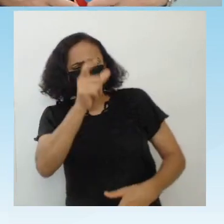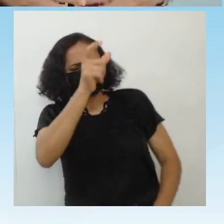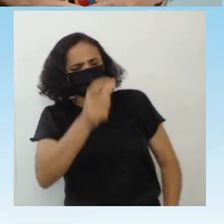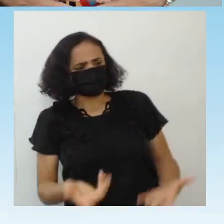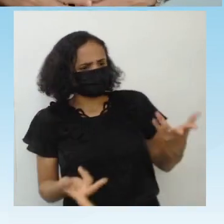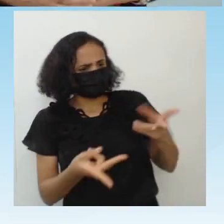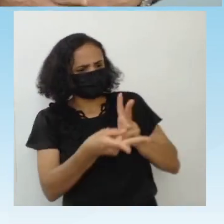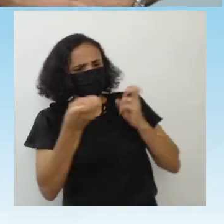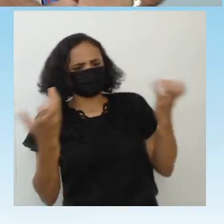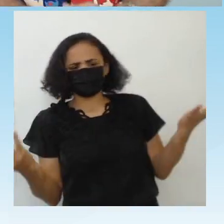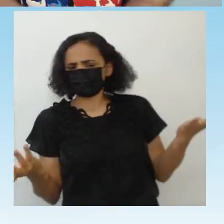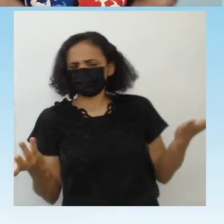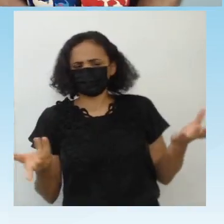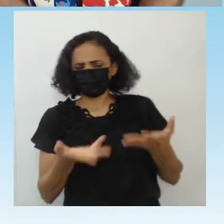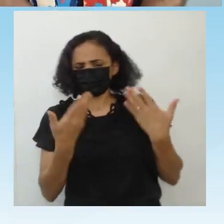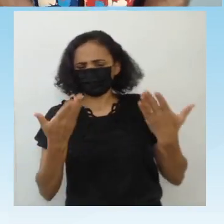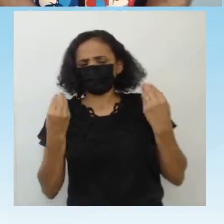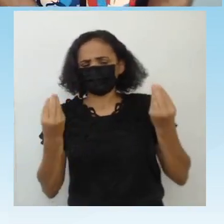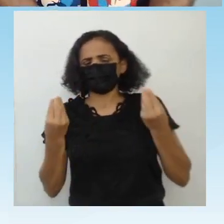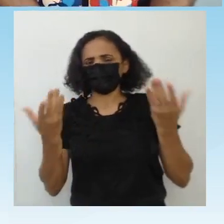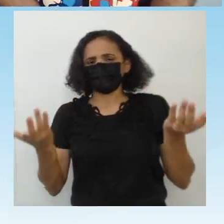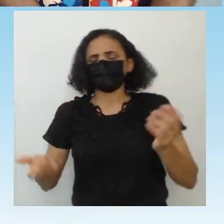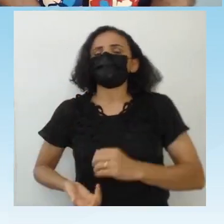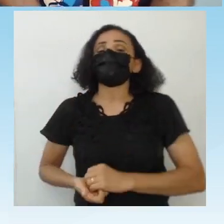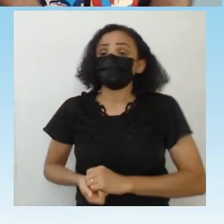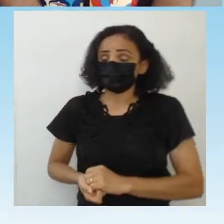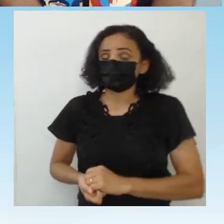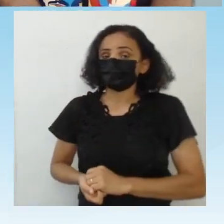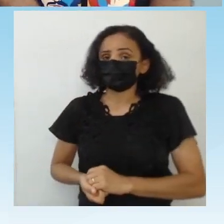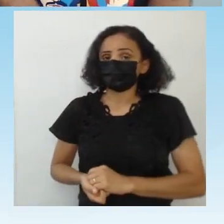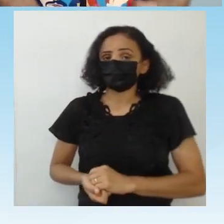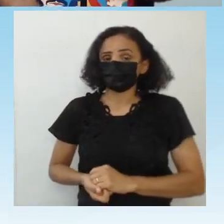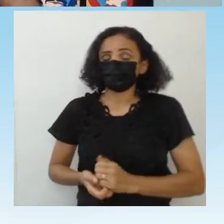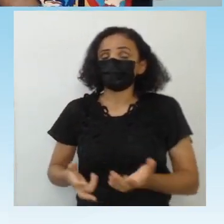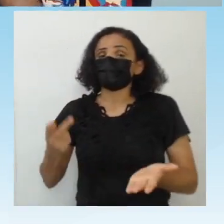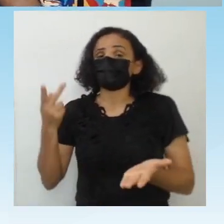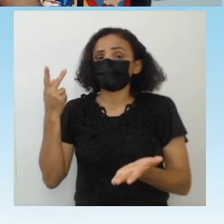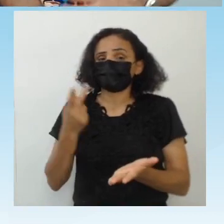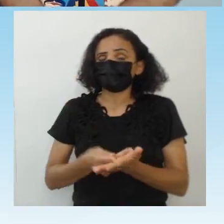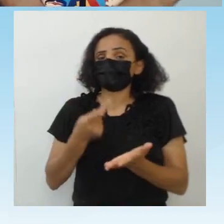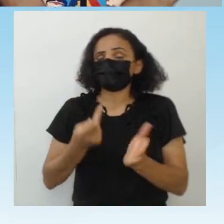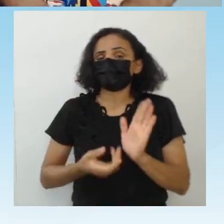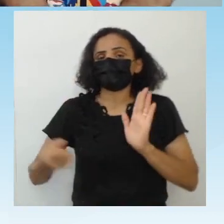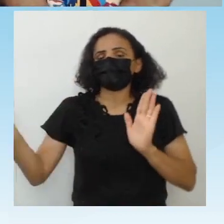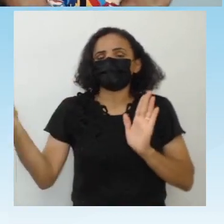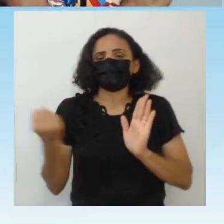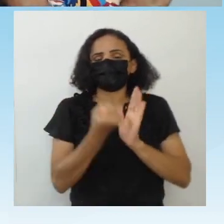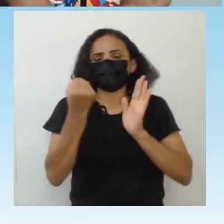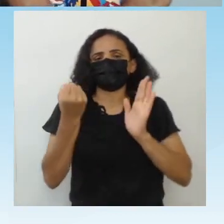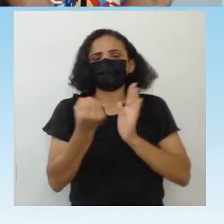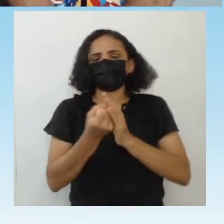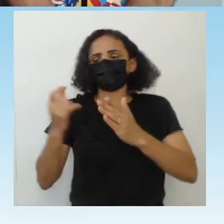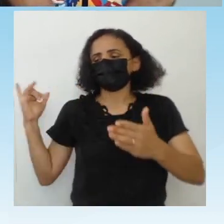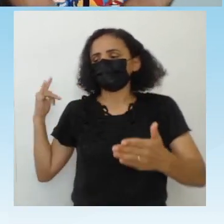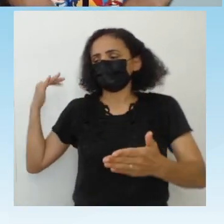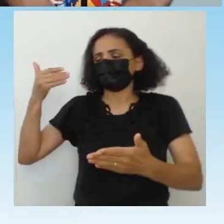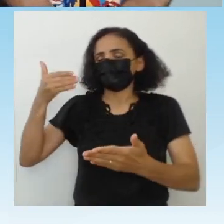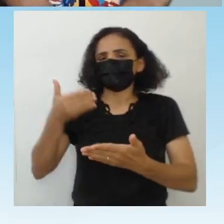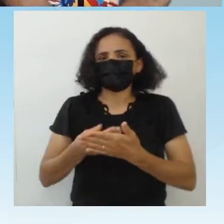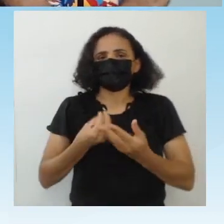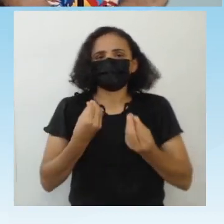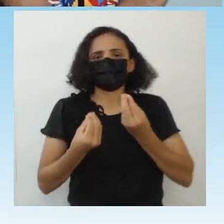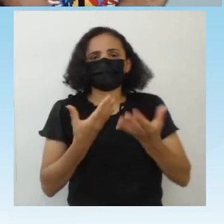viu aquilo como um desrespeito muito grande. Então, esse fato ficou muito marcado na Semana de Arte Moderna com